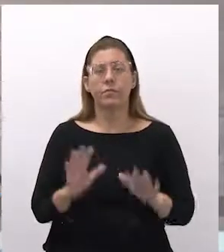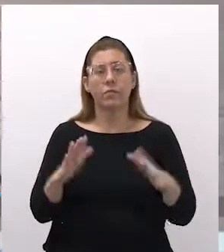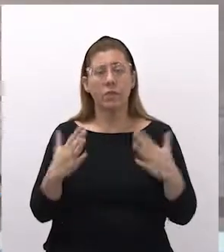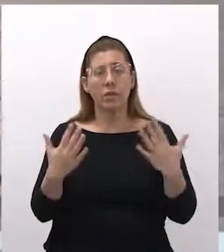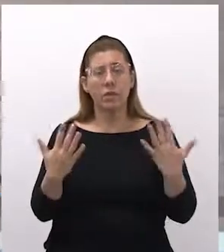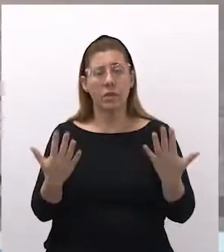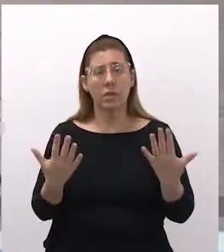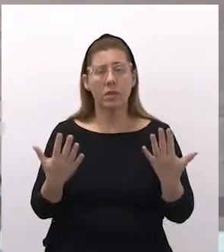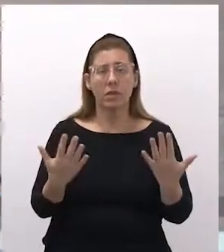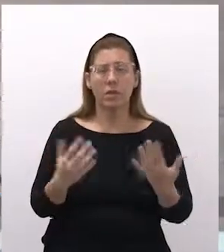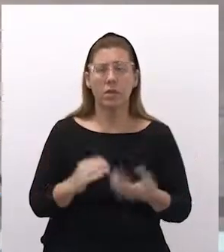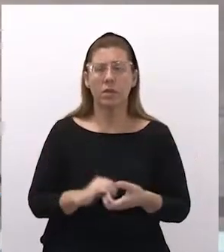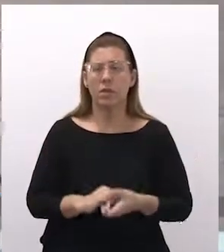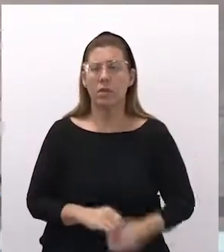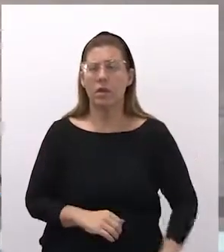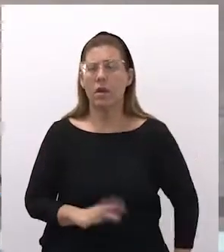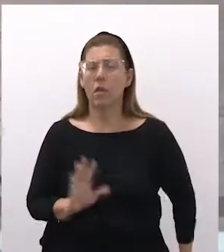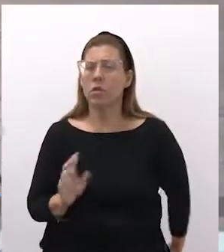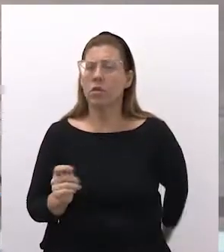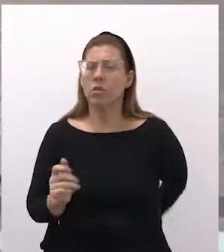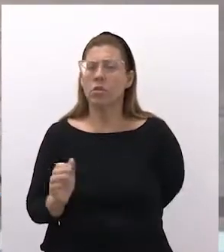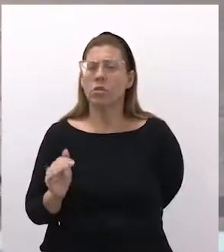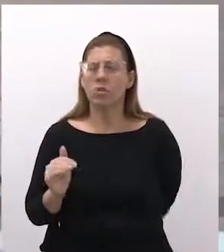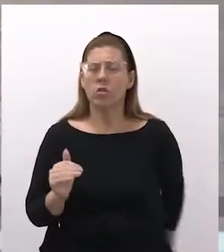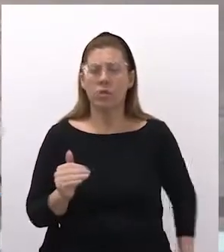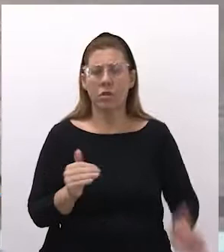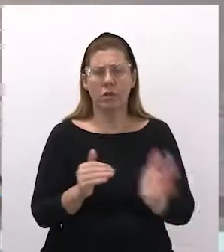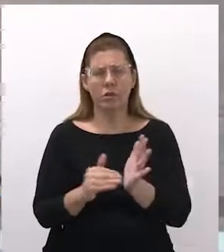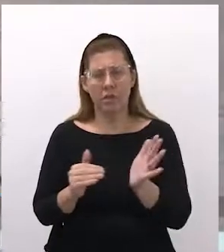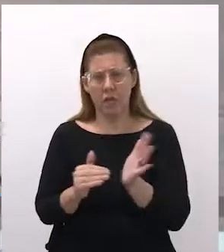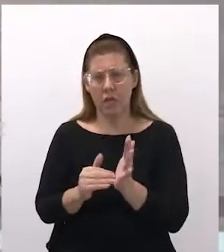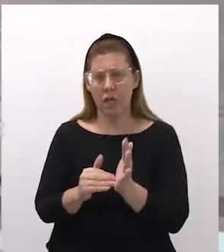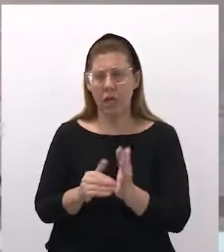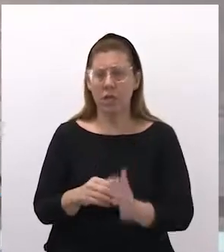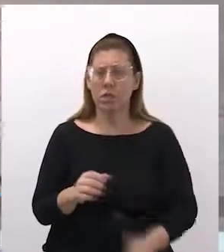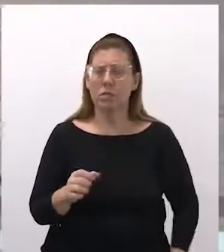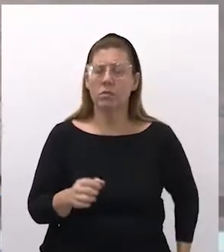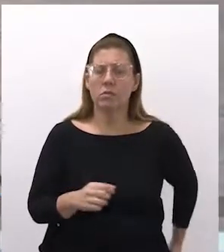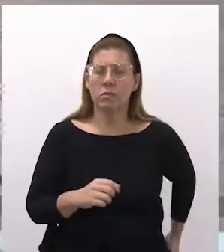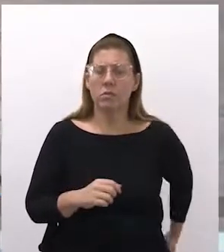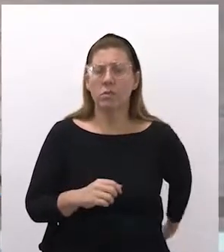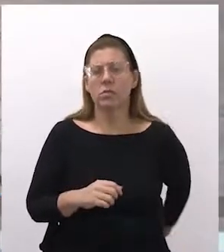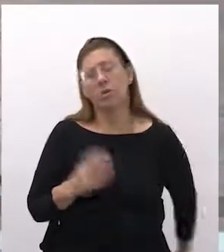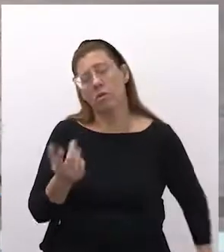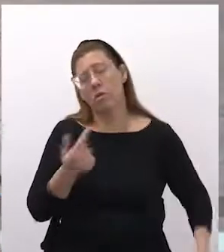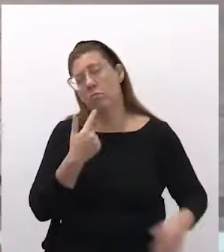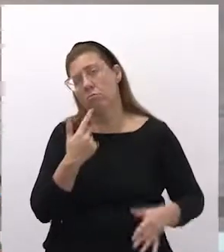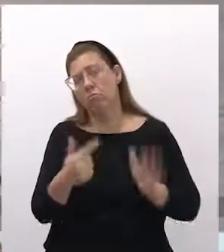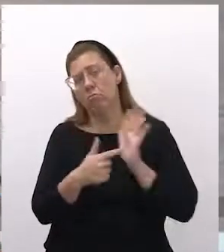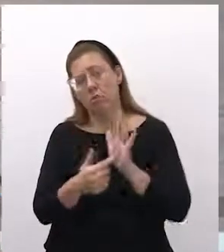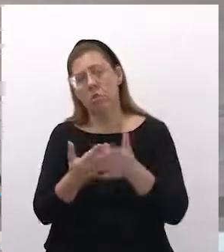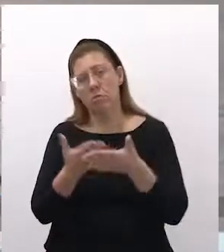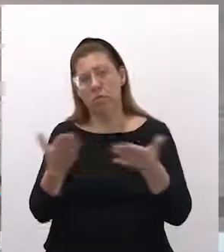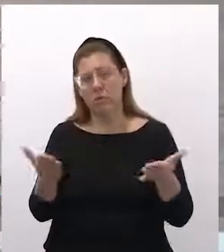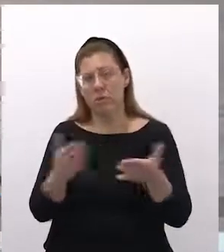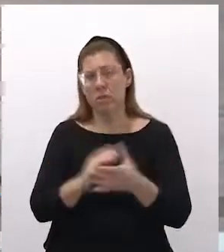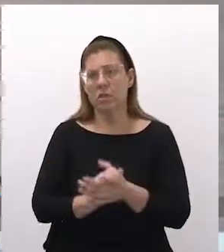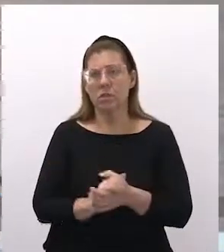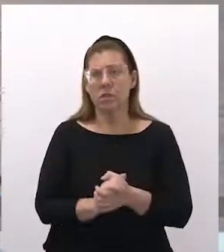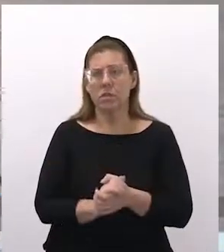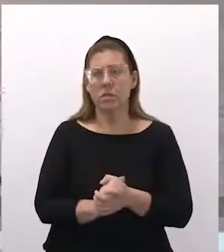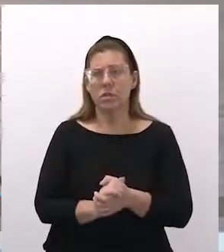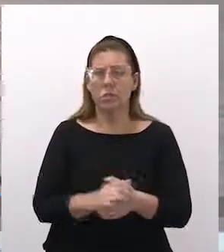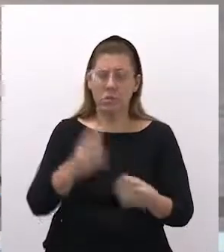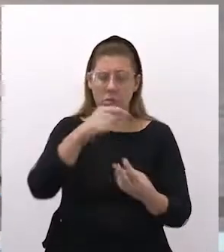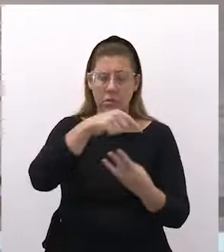Então, e me dirigindo para o finalzinho da minha fala agora, para os últimos minutos, é isso que eu queria refletir com vocês. Eu trouxe esses